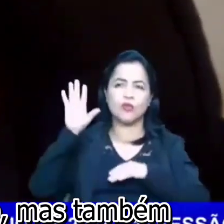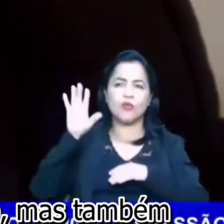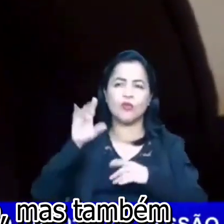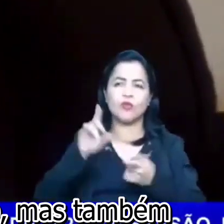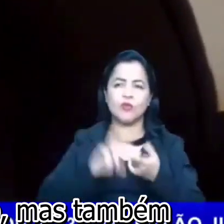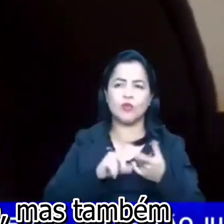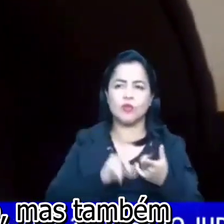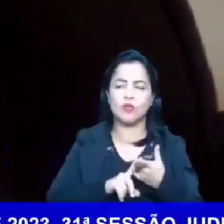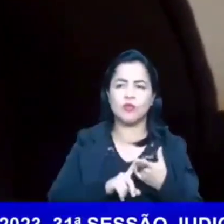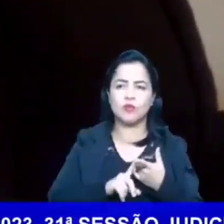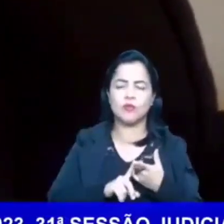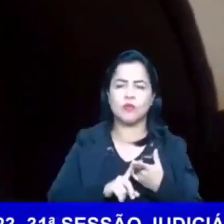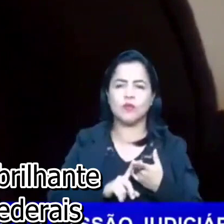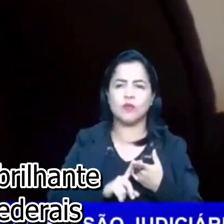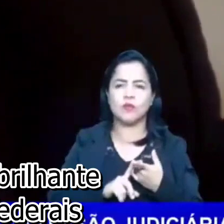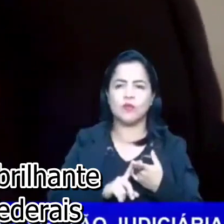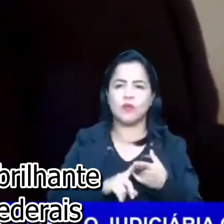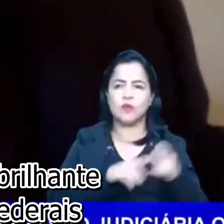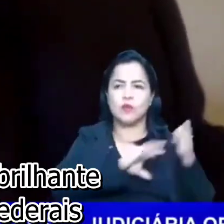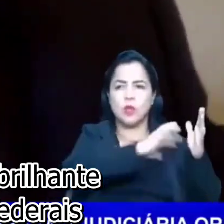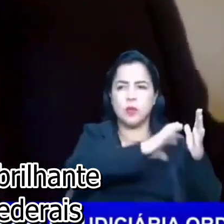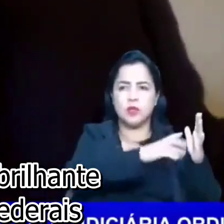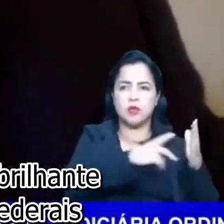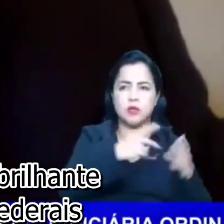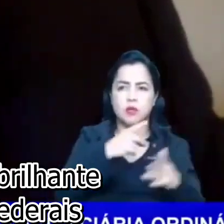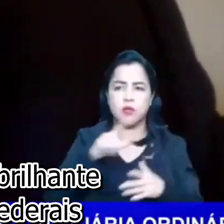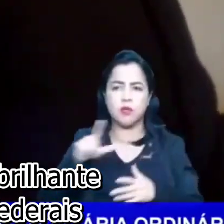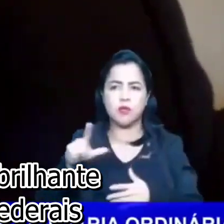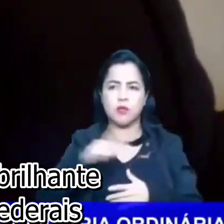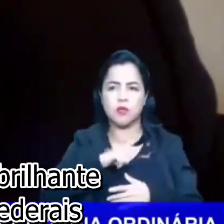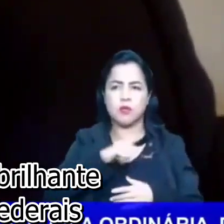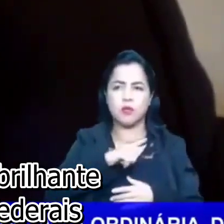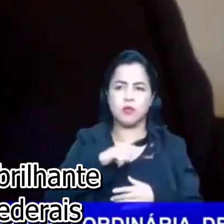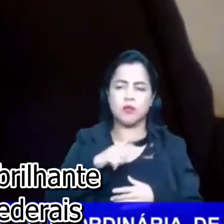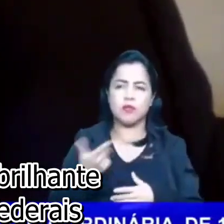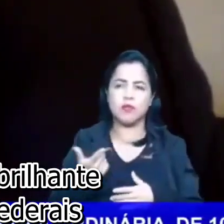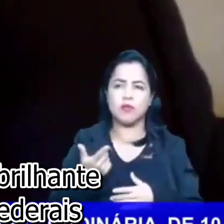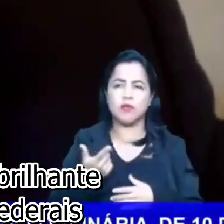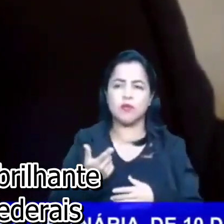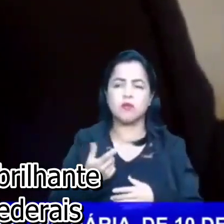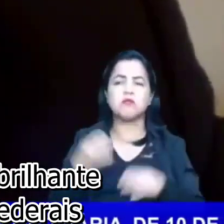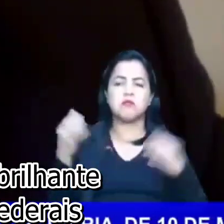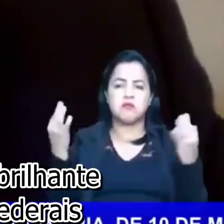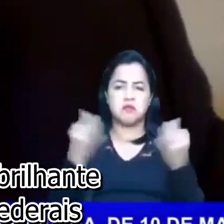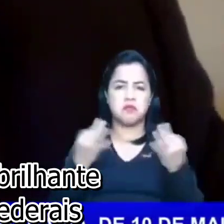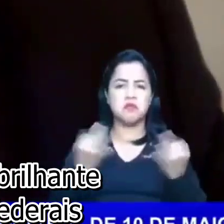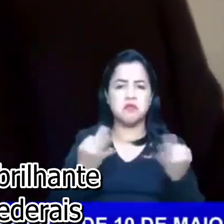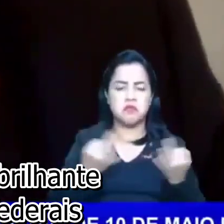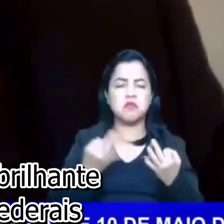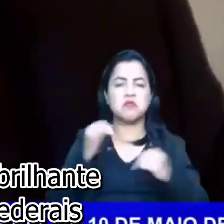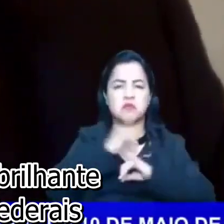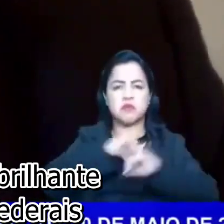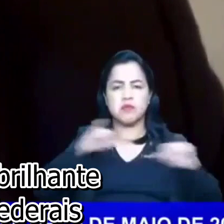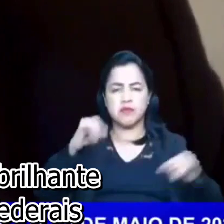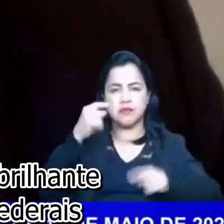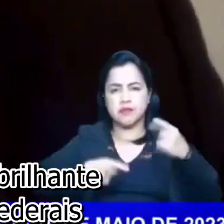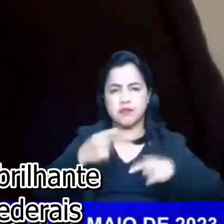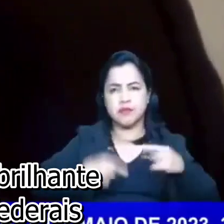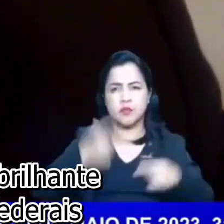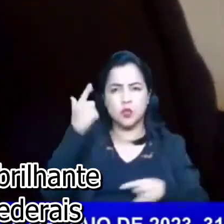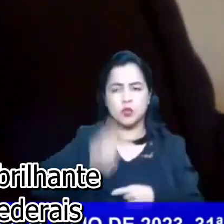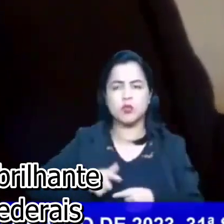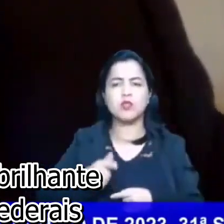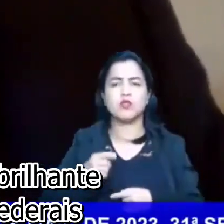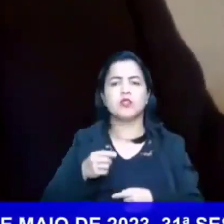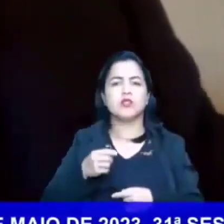também ao partido PL, que teve uma excelente, brilhante campanha e que elegeram